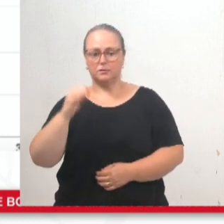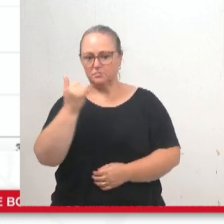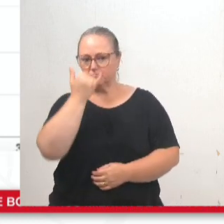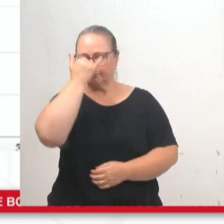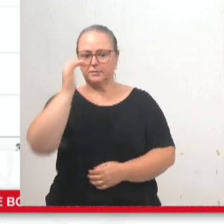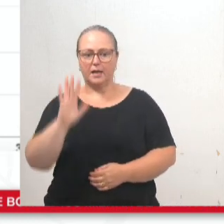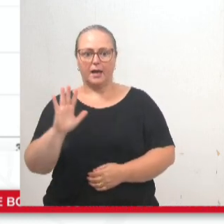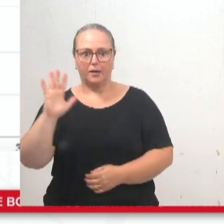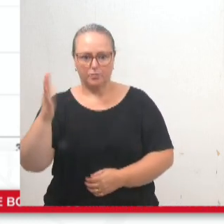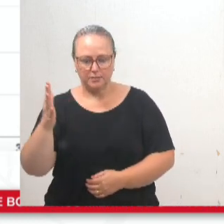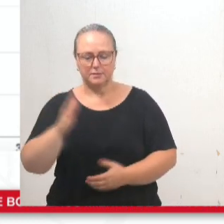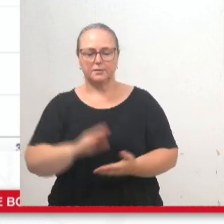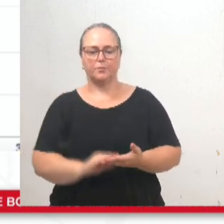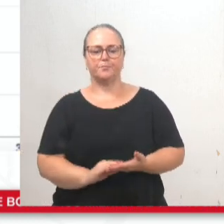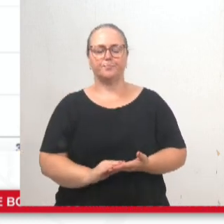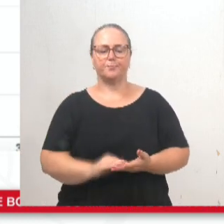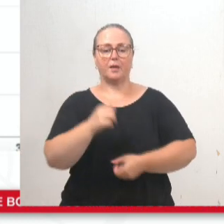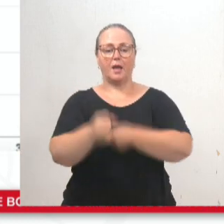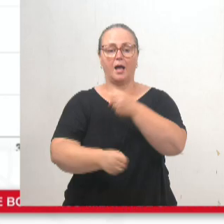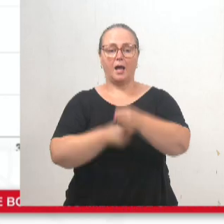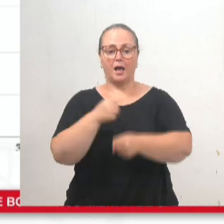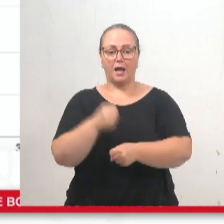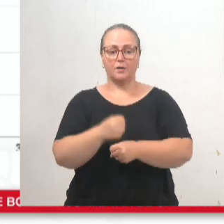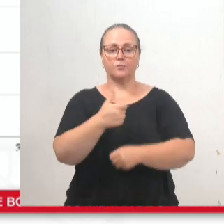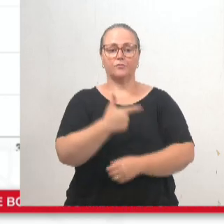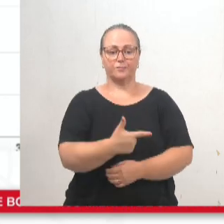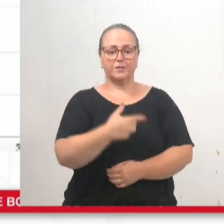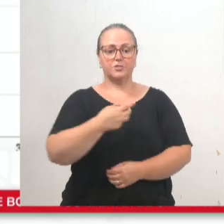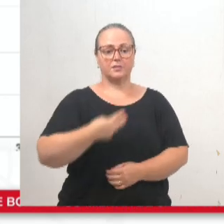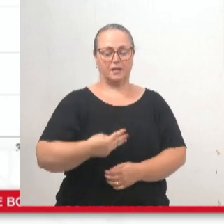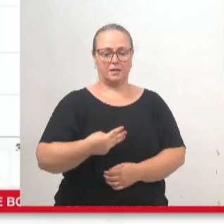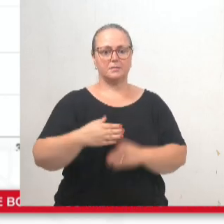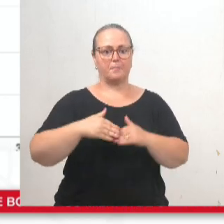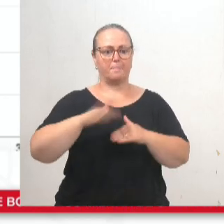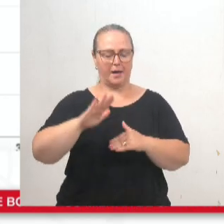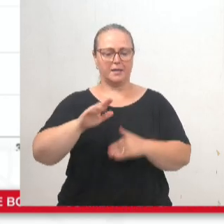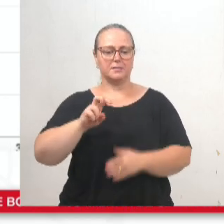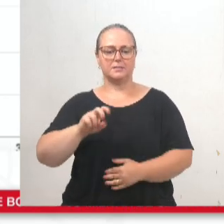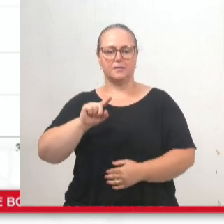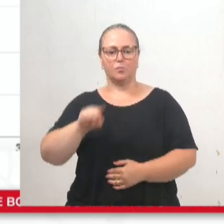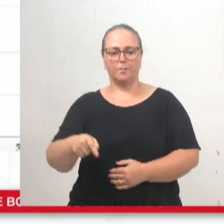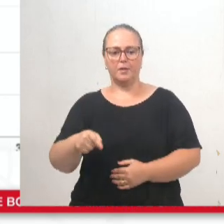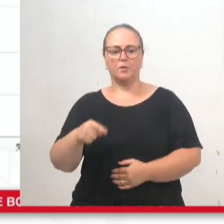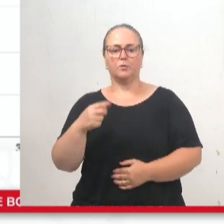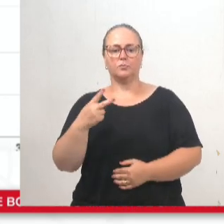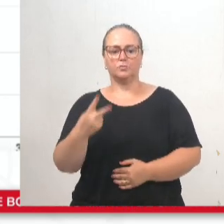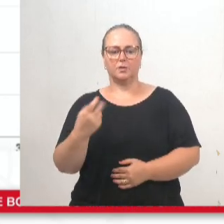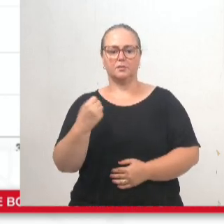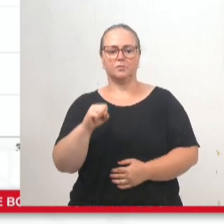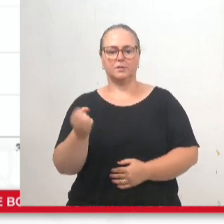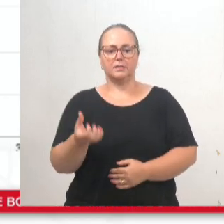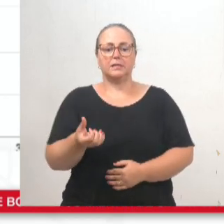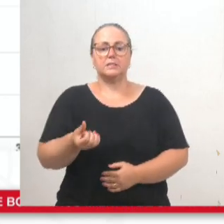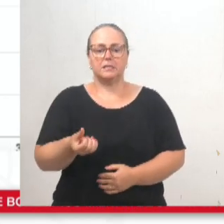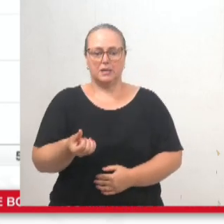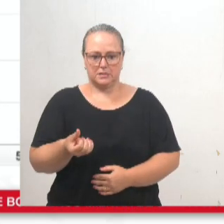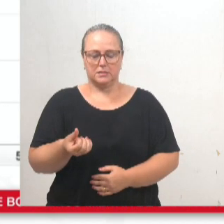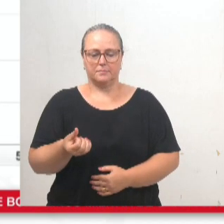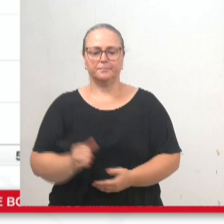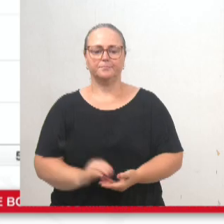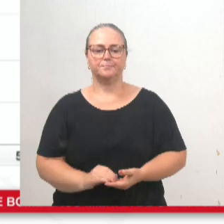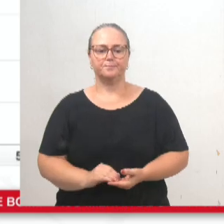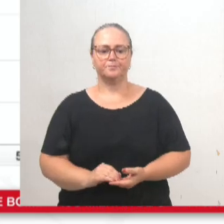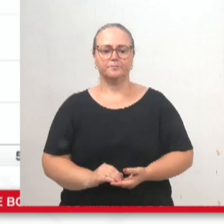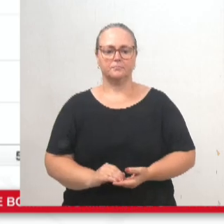23, esse número de ocorrências ele subiu para 5.286 ocorrências. Eu não trago o número percentual aqui, mas apenas números absolutos.